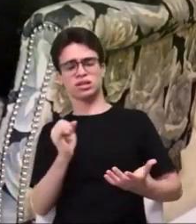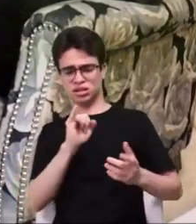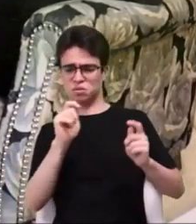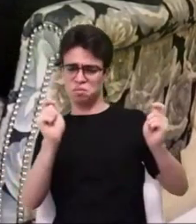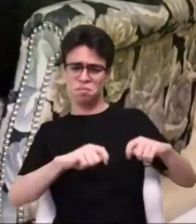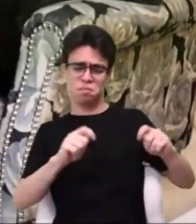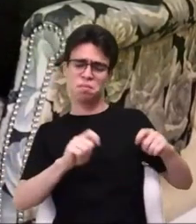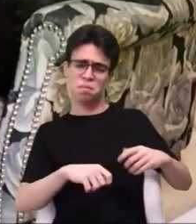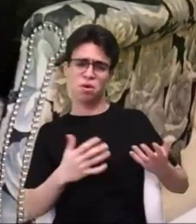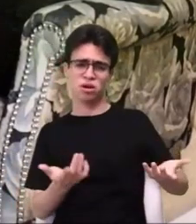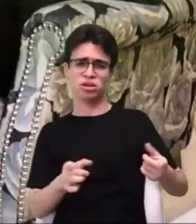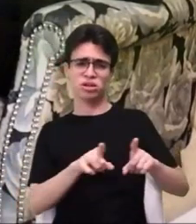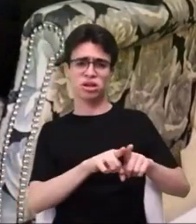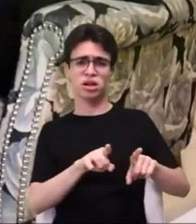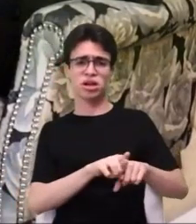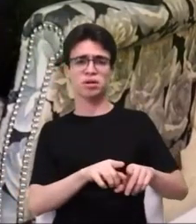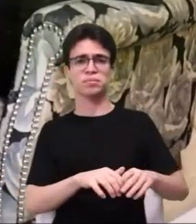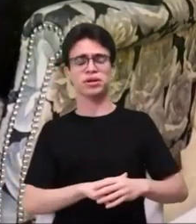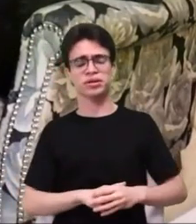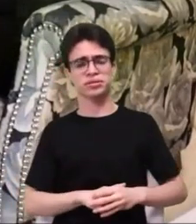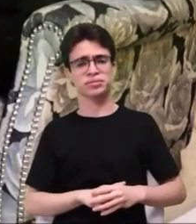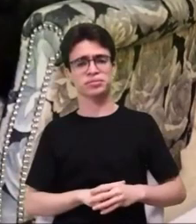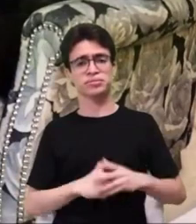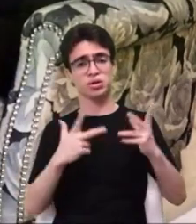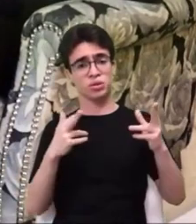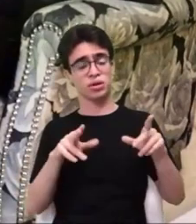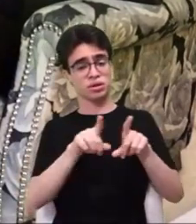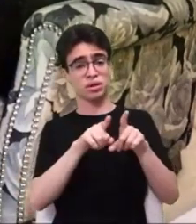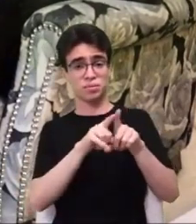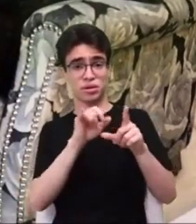até existir, né, é isso que eu estou querendo dizer, assim como